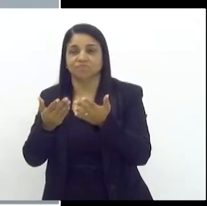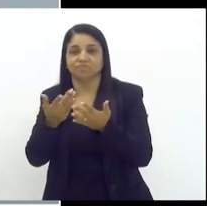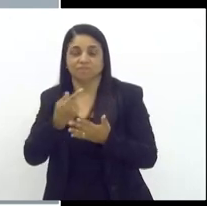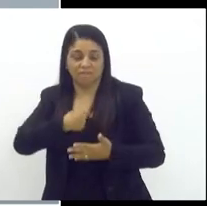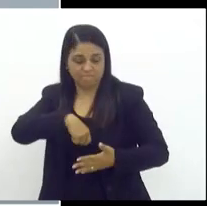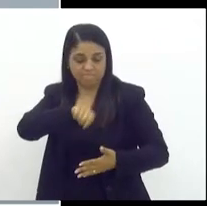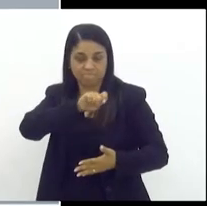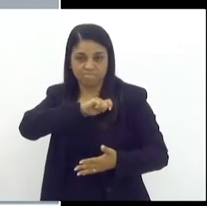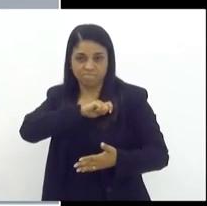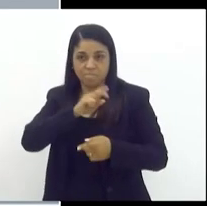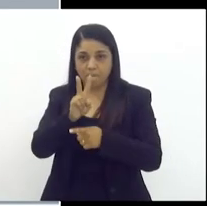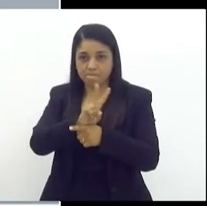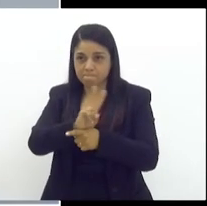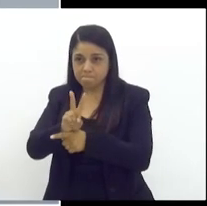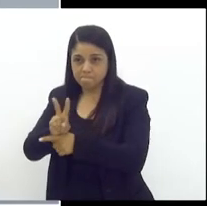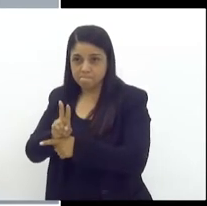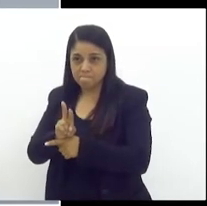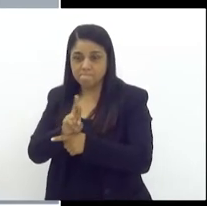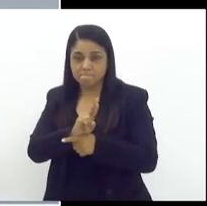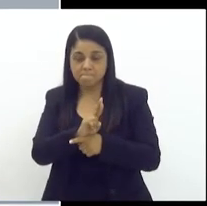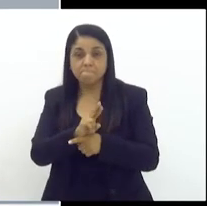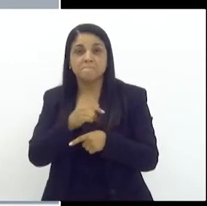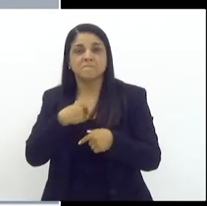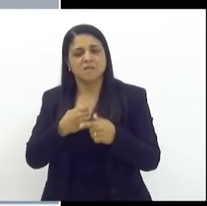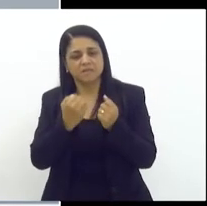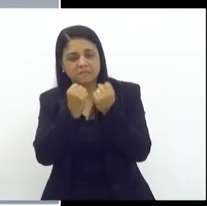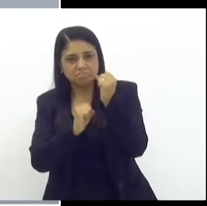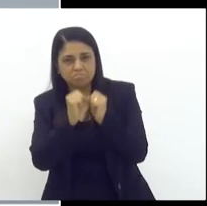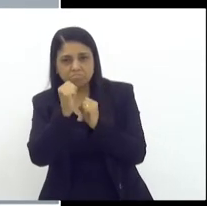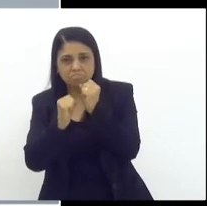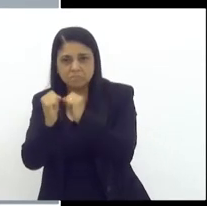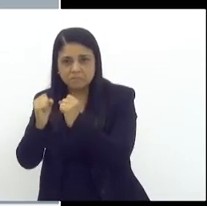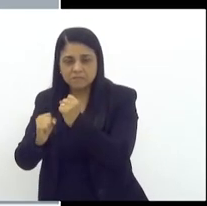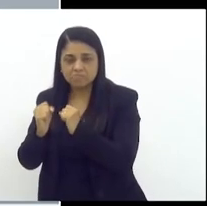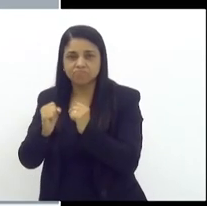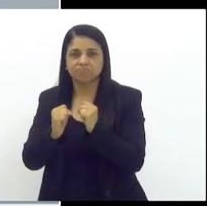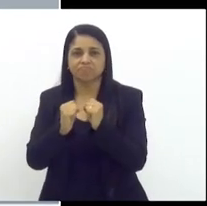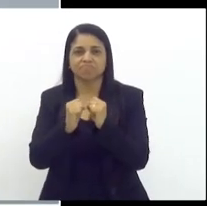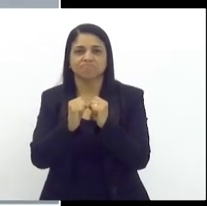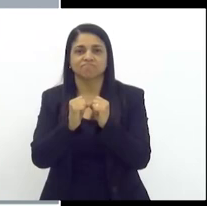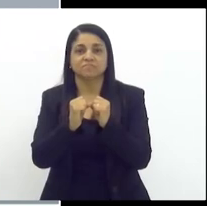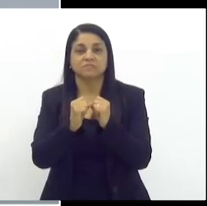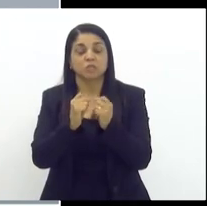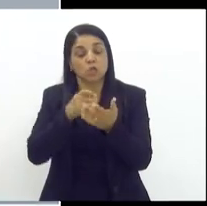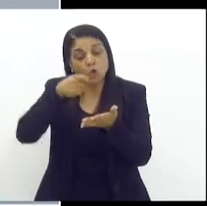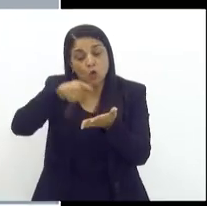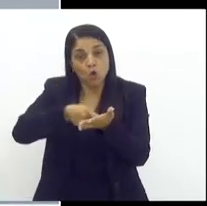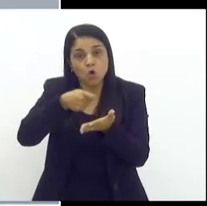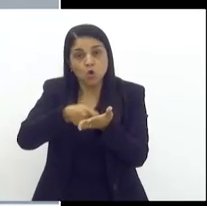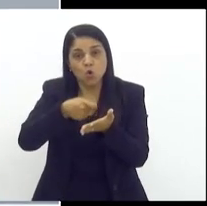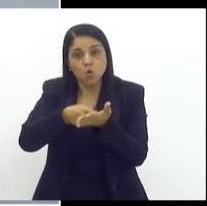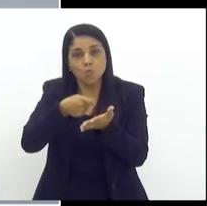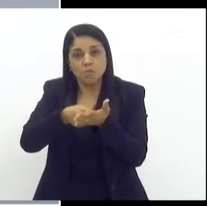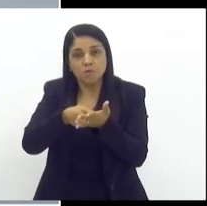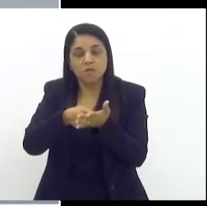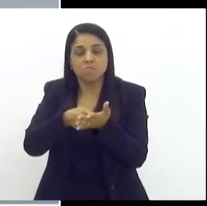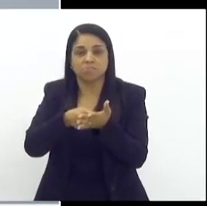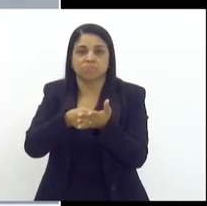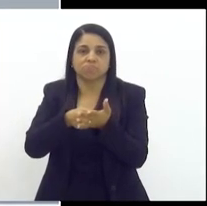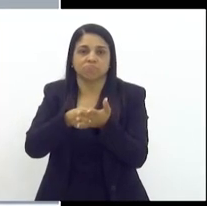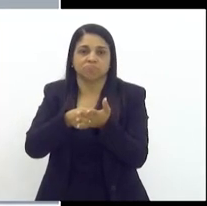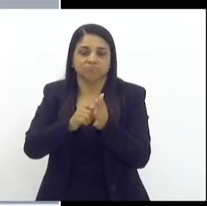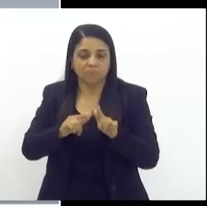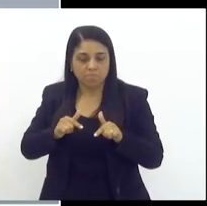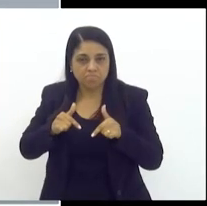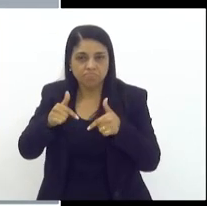assim serão compensadas empresas etc que cumprirem as suas obrigações quando do recebimento